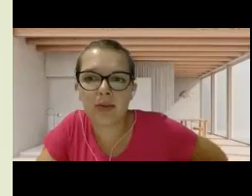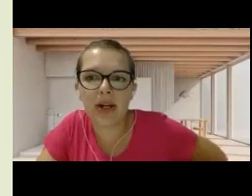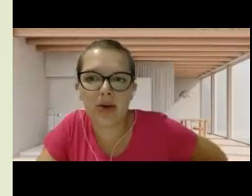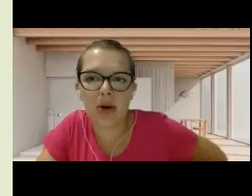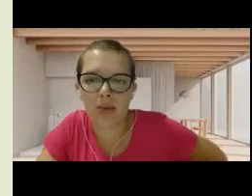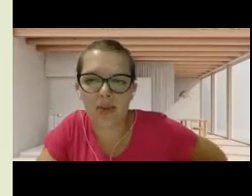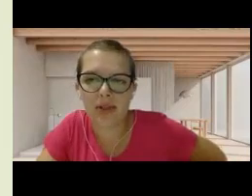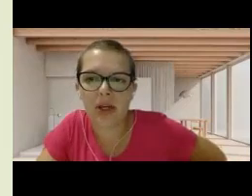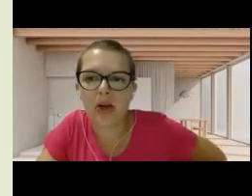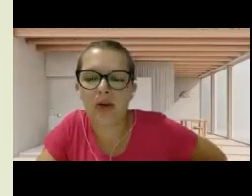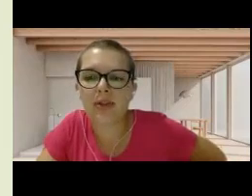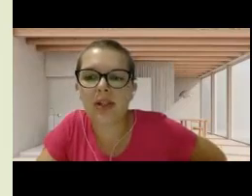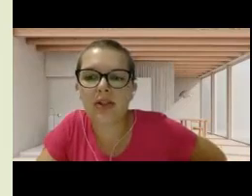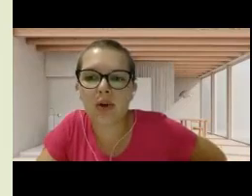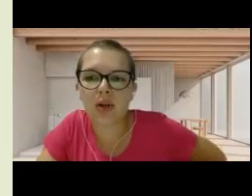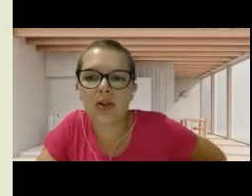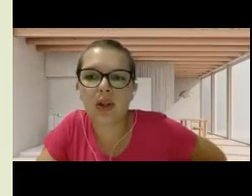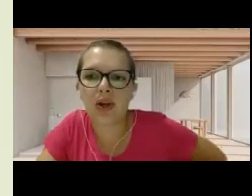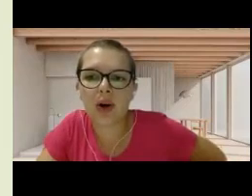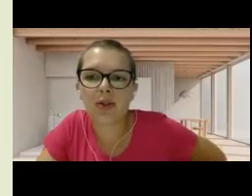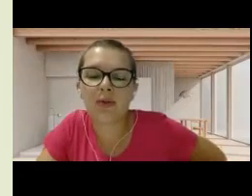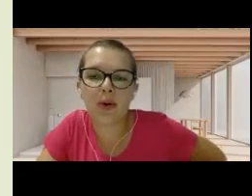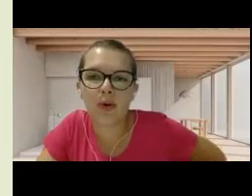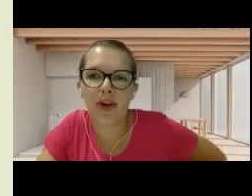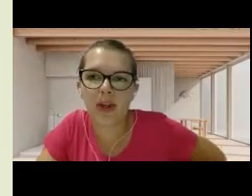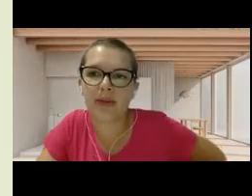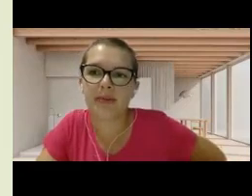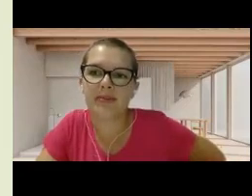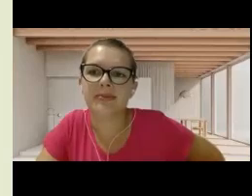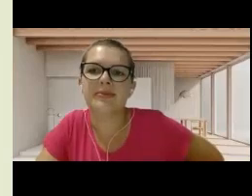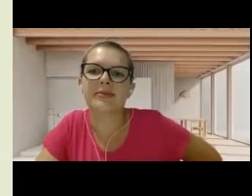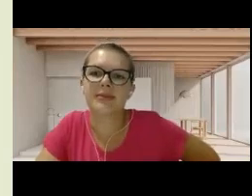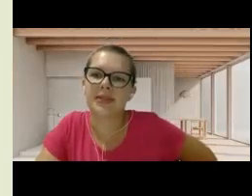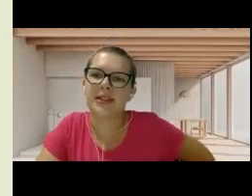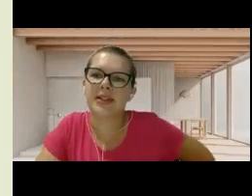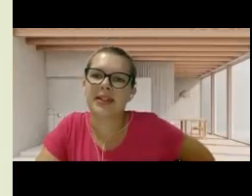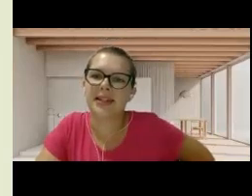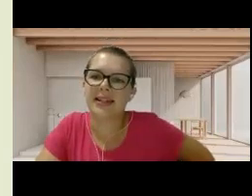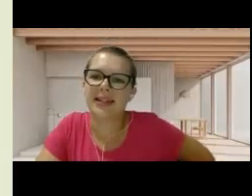de carvão para a Europa. Com sanções, o negócio ficou feio.